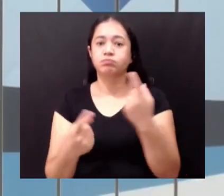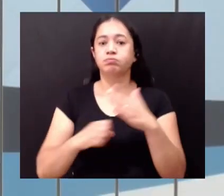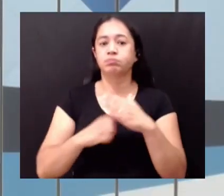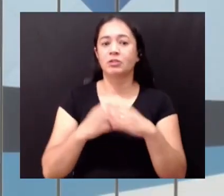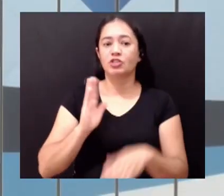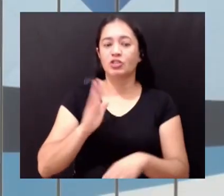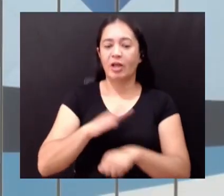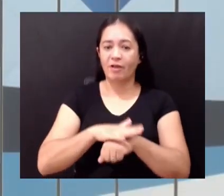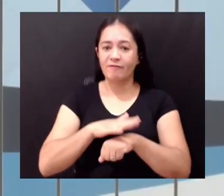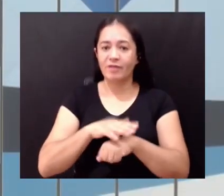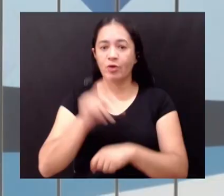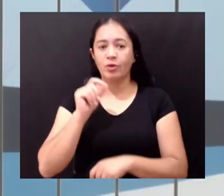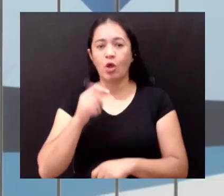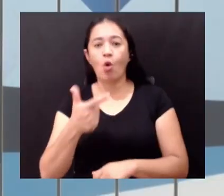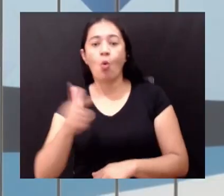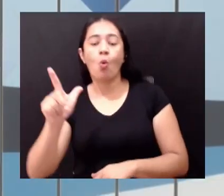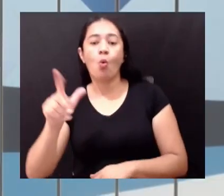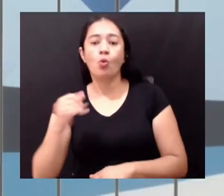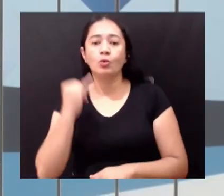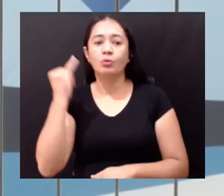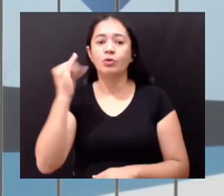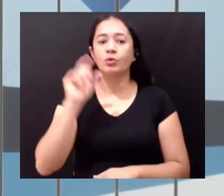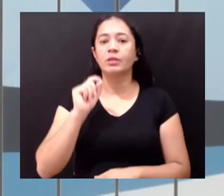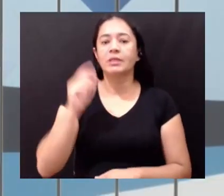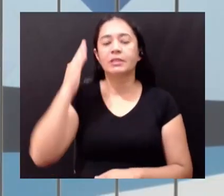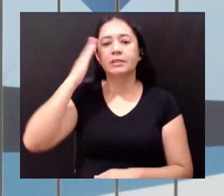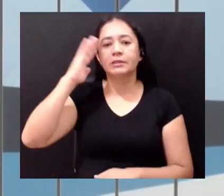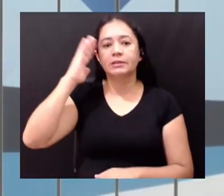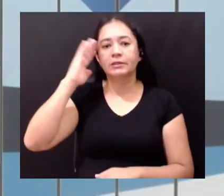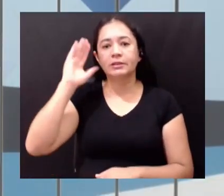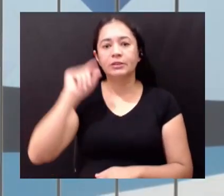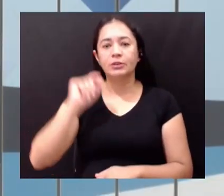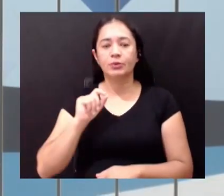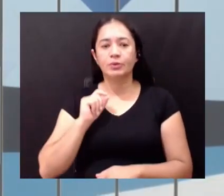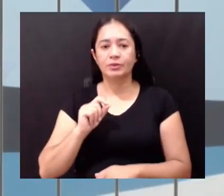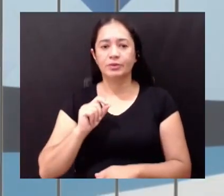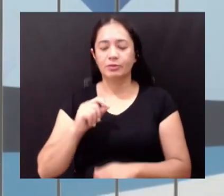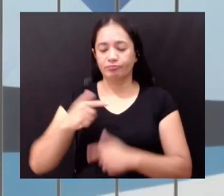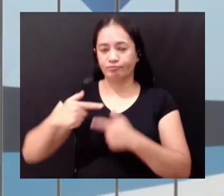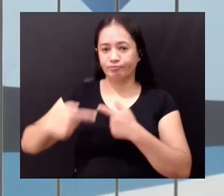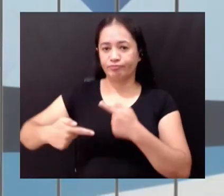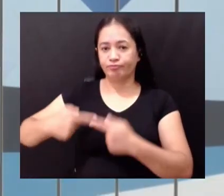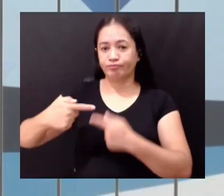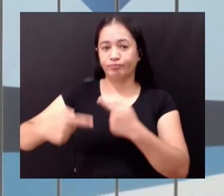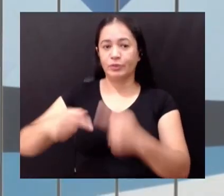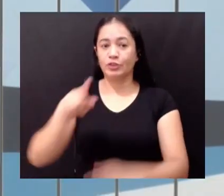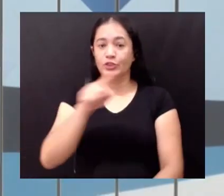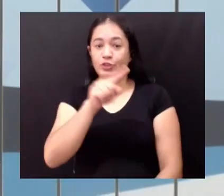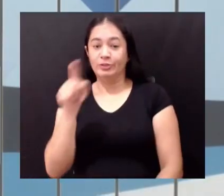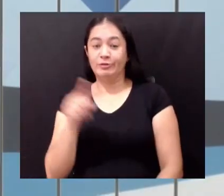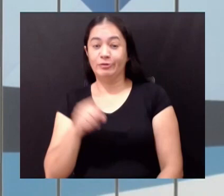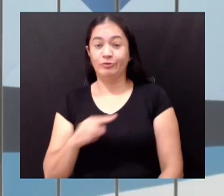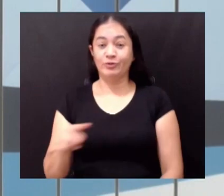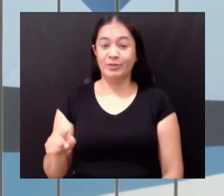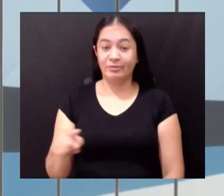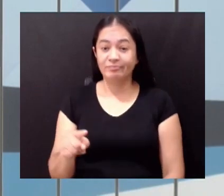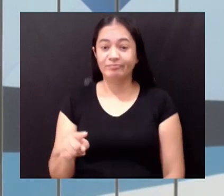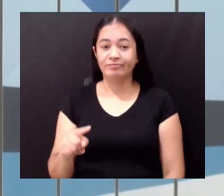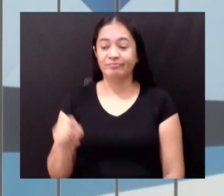importante também, Carla, é entender que esse recorte da geração Z, né, que é o que a gente fala muito, ele é social